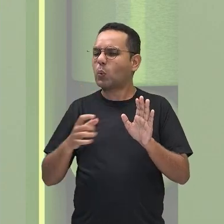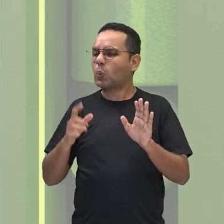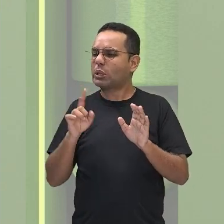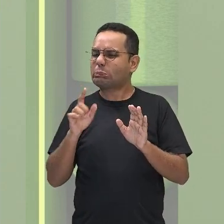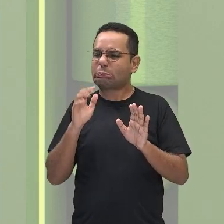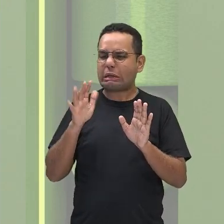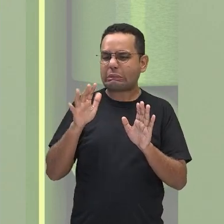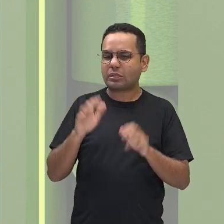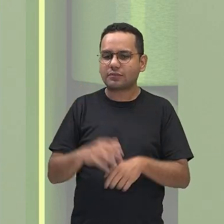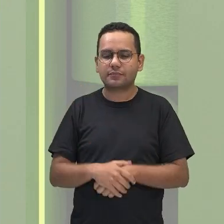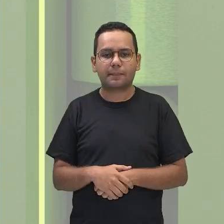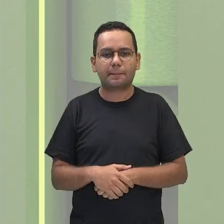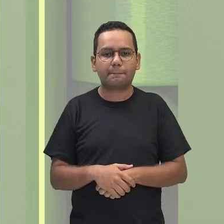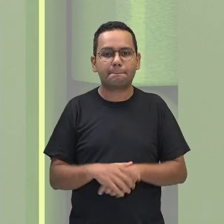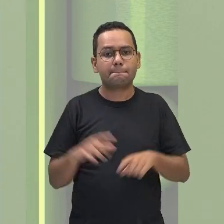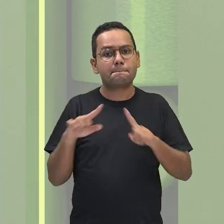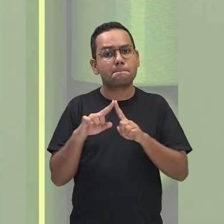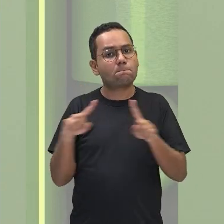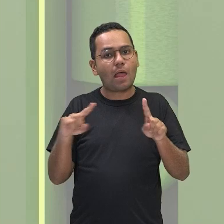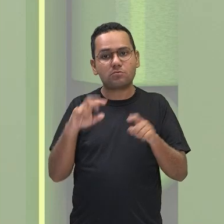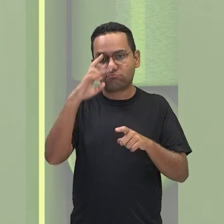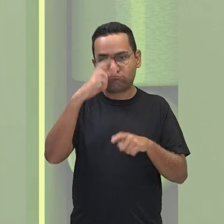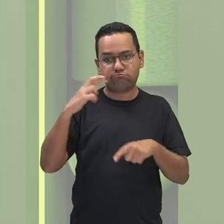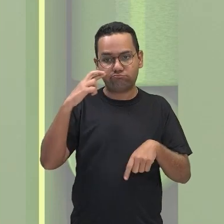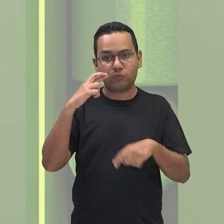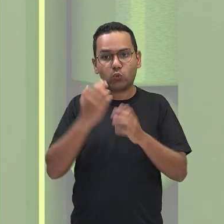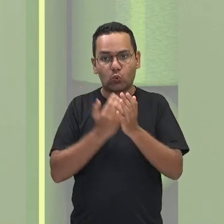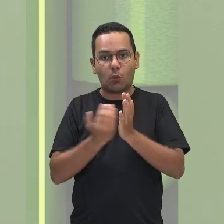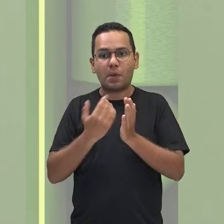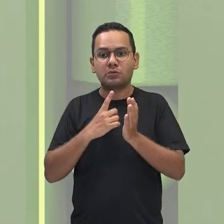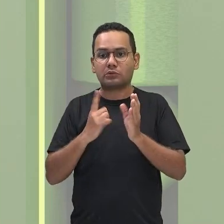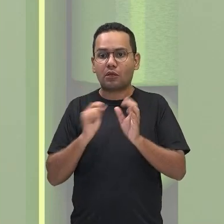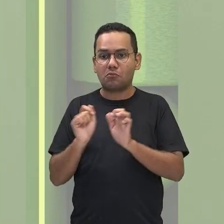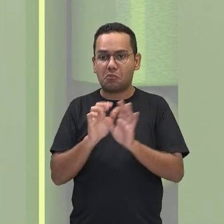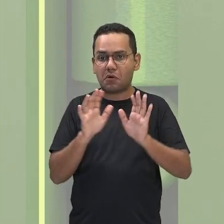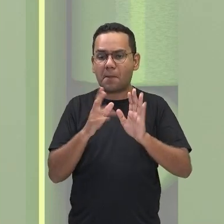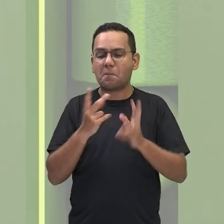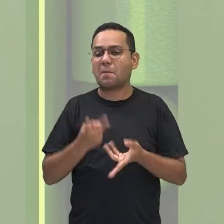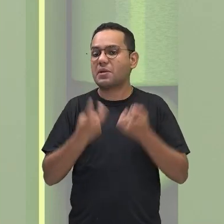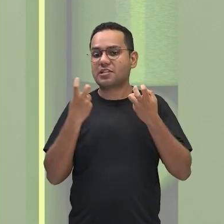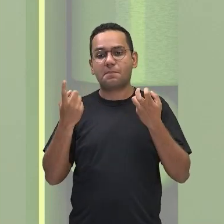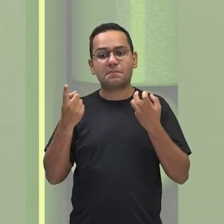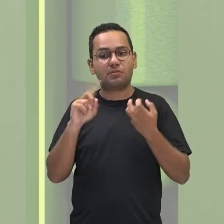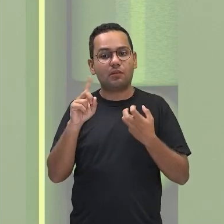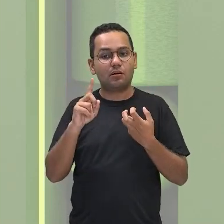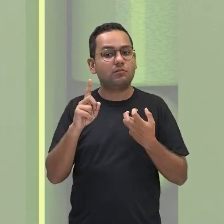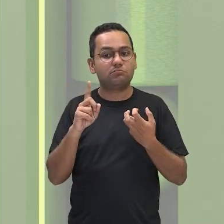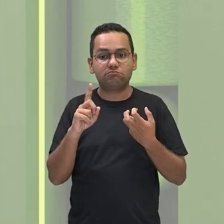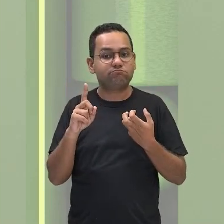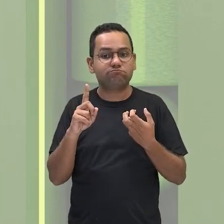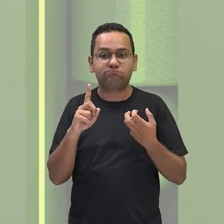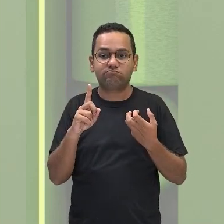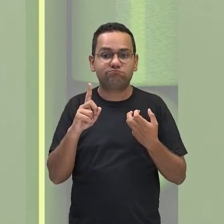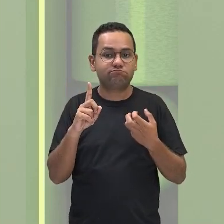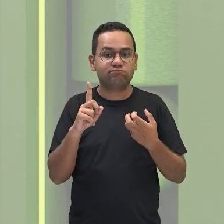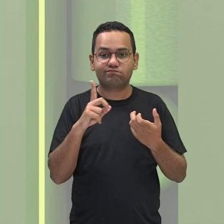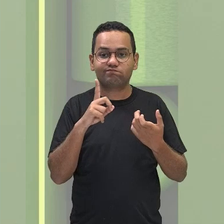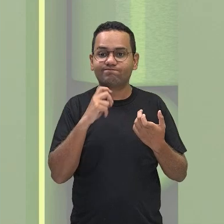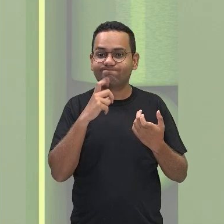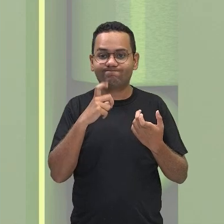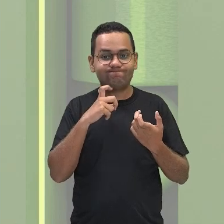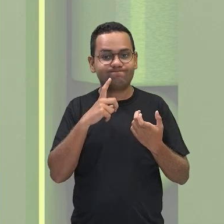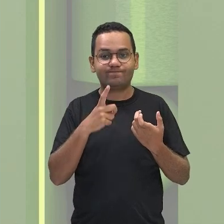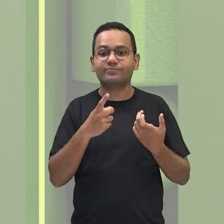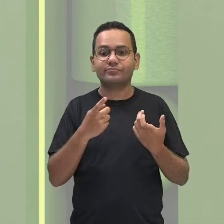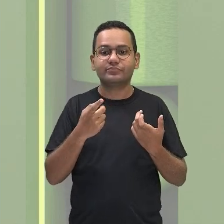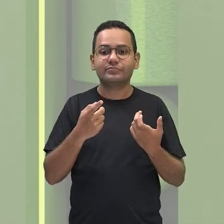um gás presente, mas a gente não consegue identificar. Ali tal é um elemento tal. Isso não é possível de se fazer. Tá?